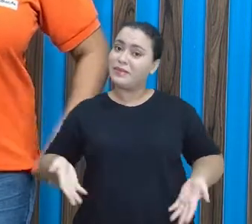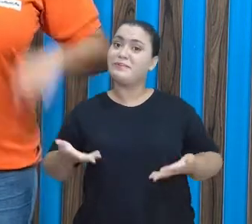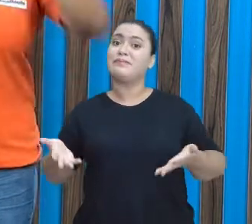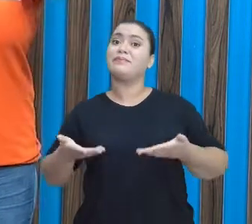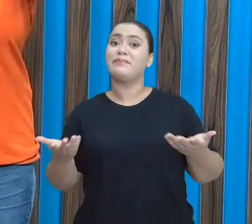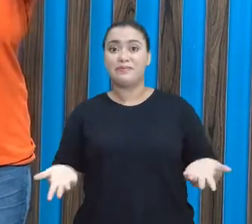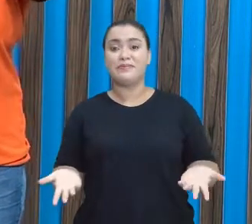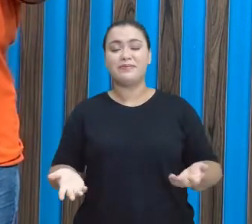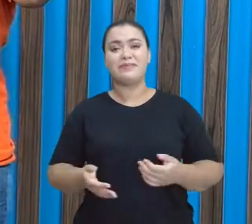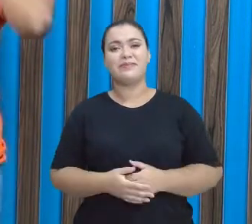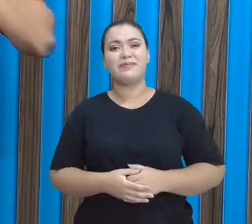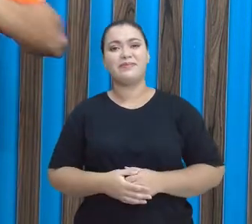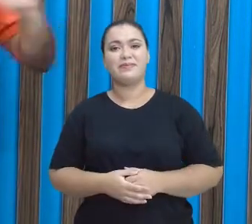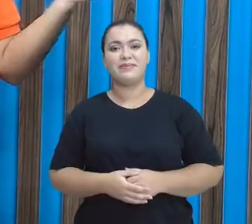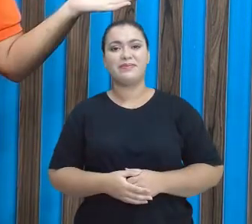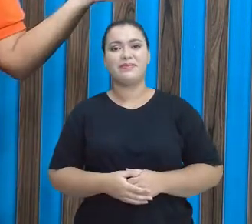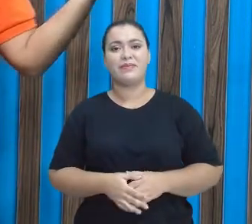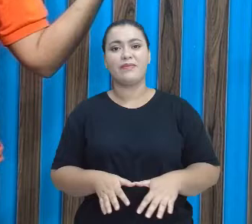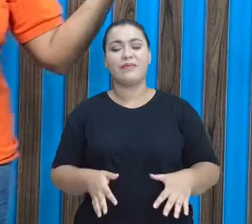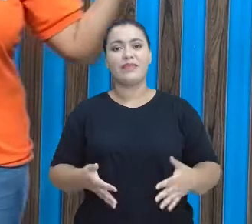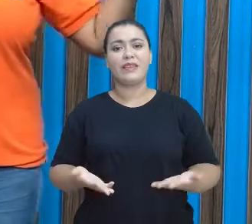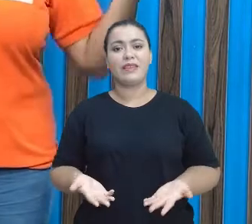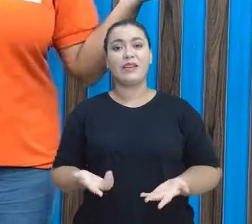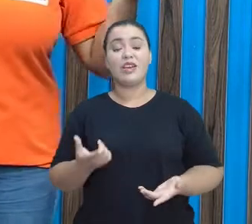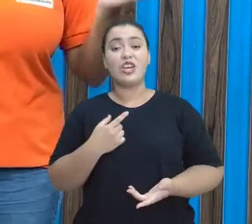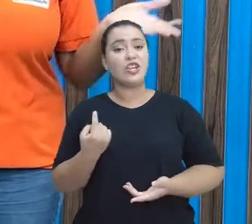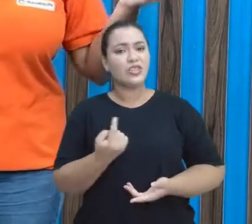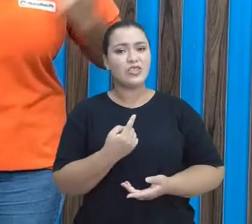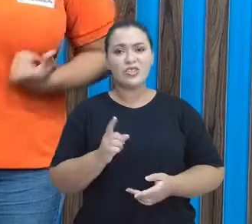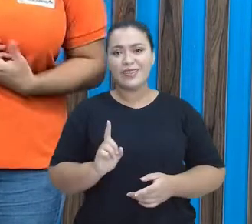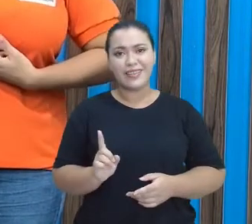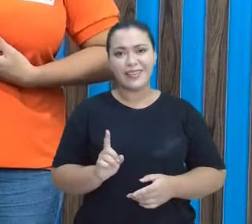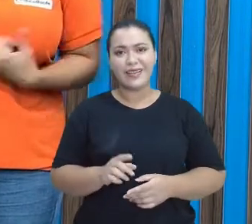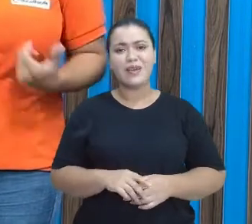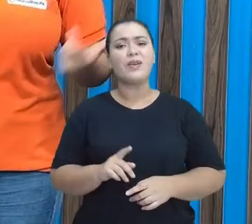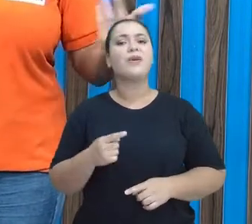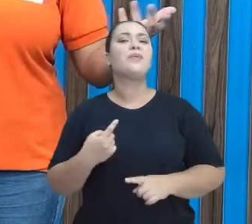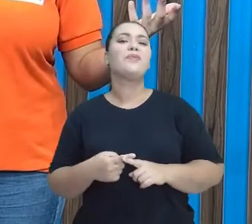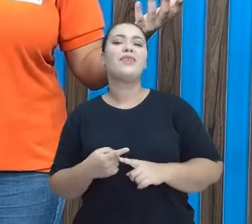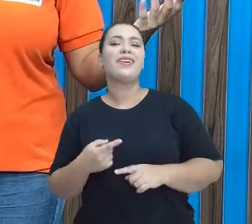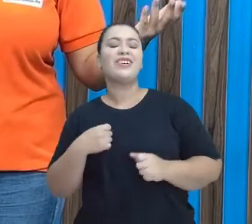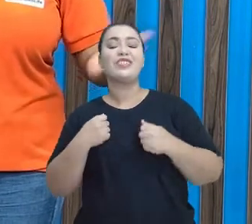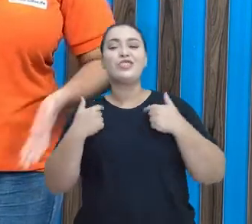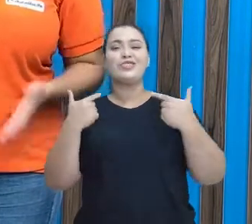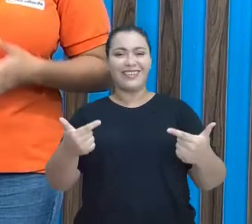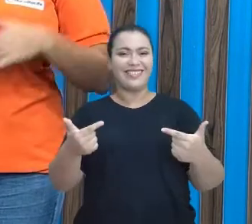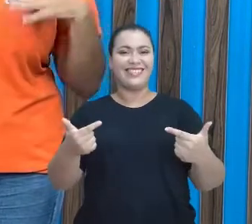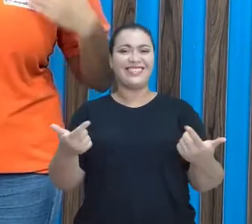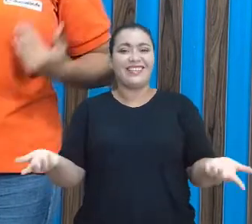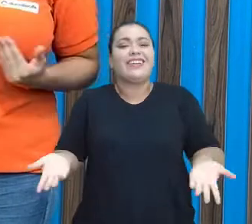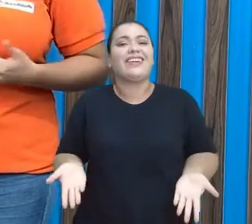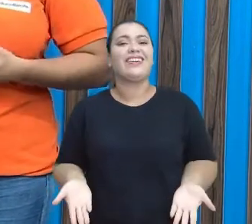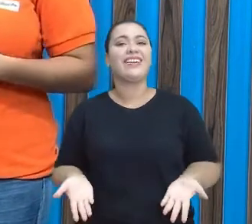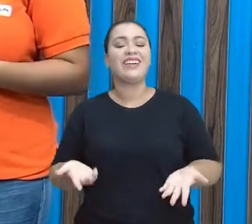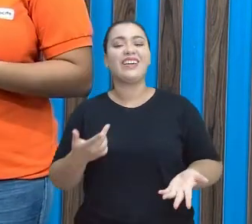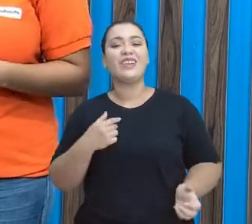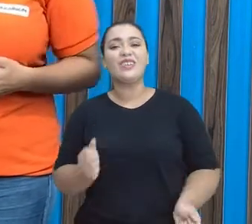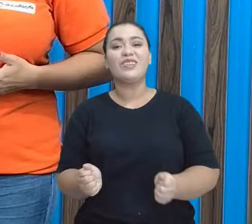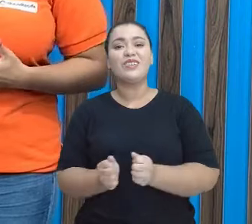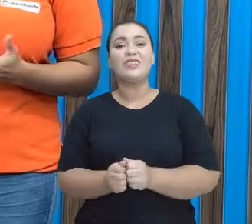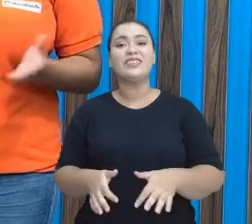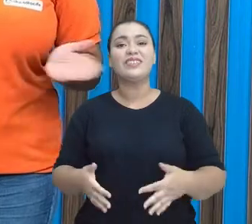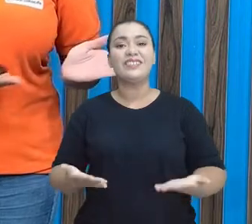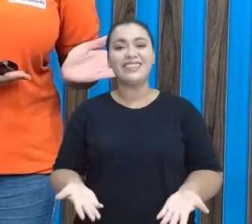né? Então, como sempre, eu não estou aqui sozinha, né? Porque eu sou o quê? Sortuda. Então, quem é hoje que me